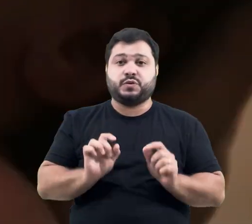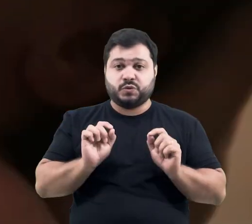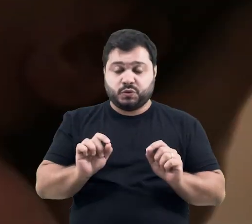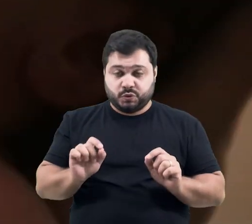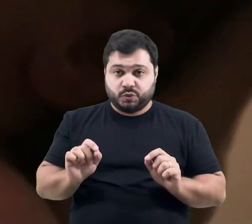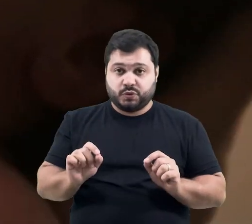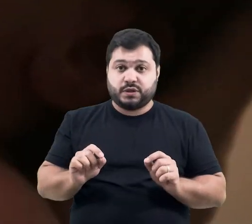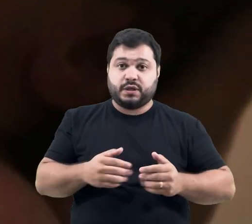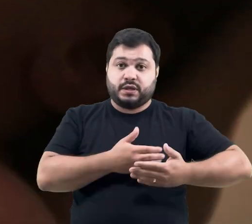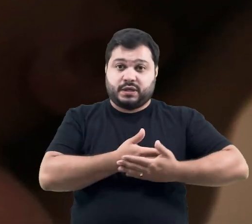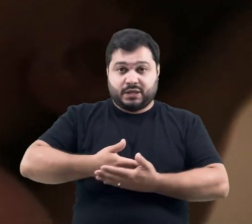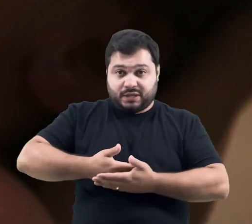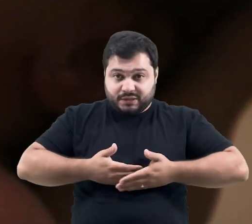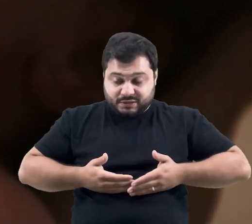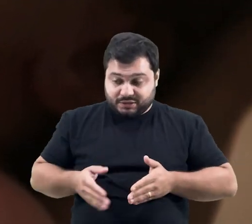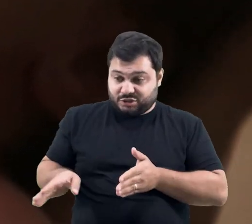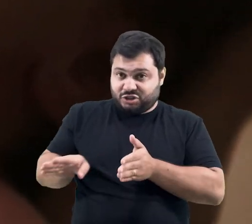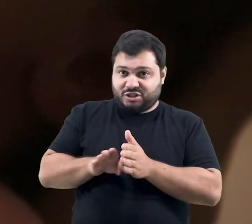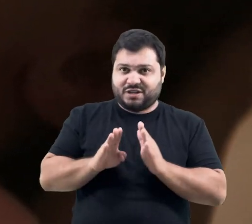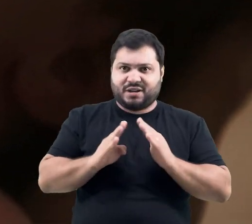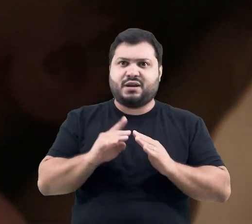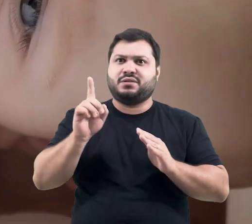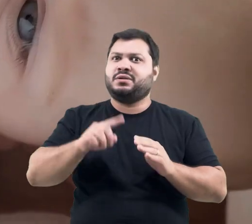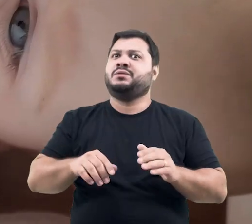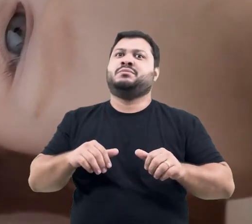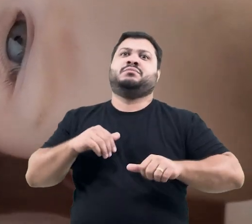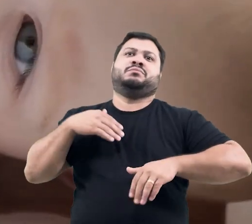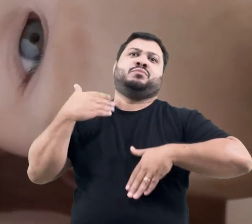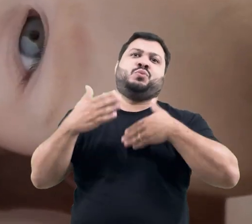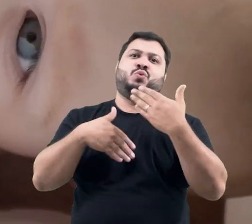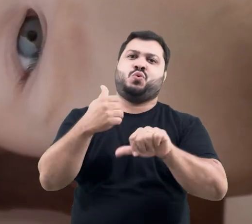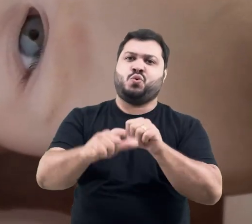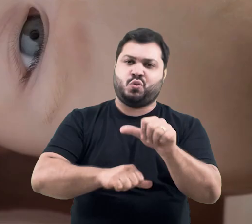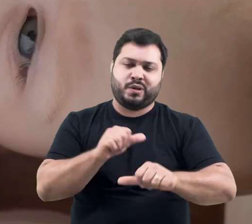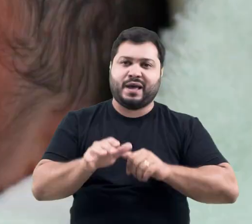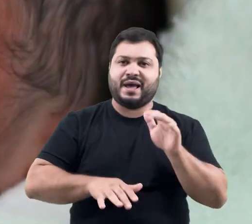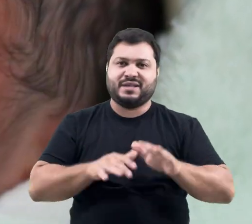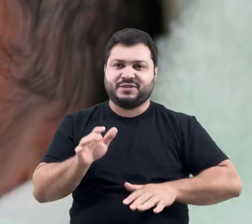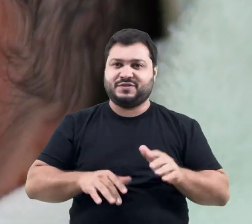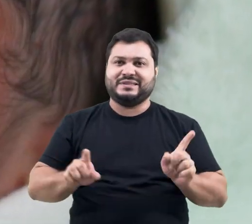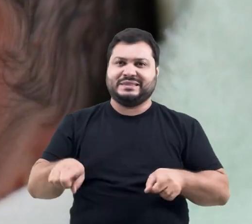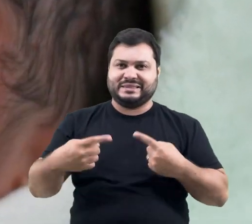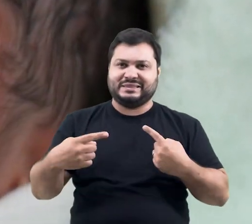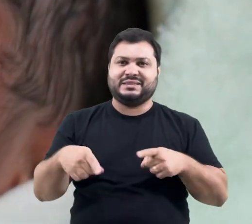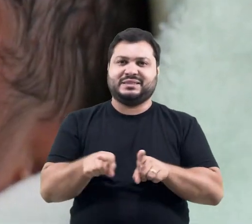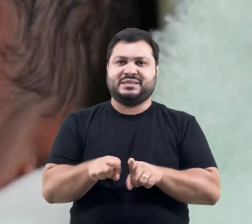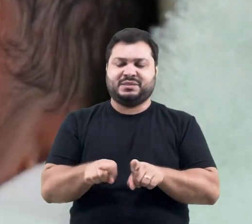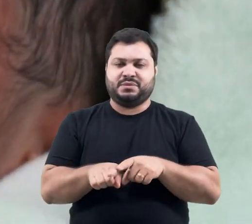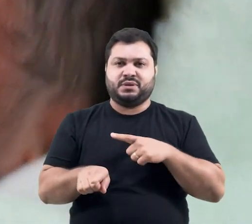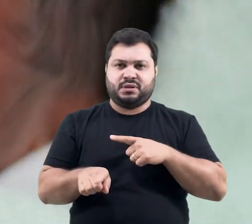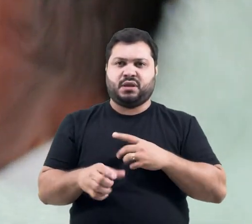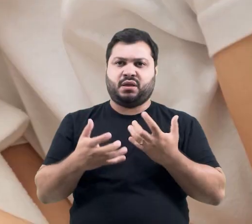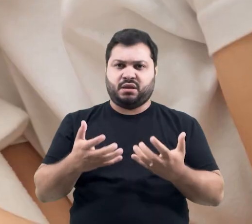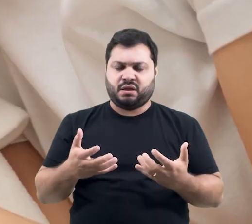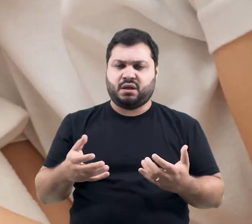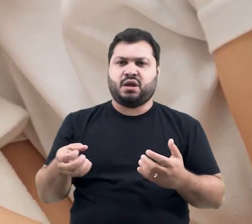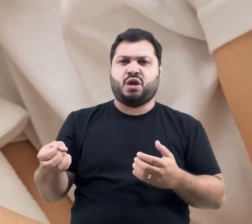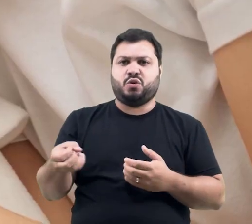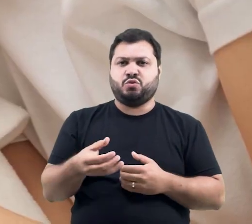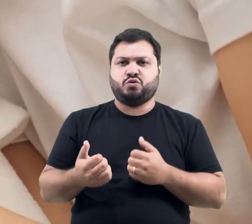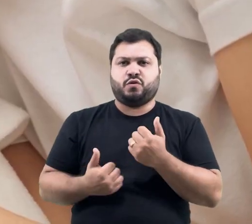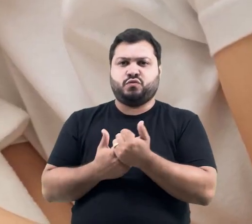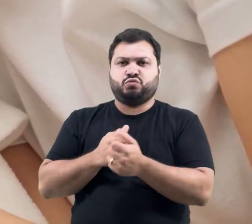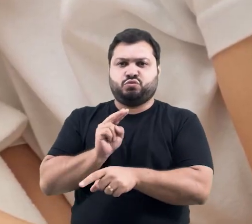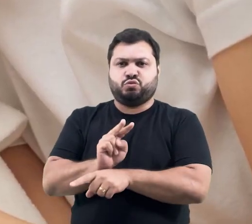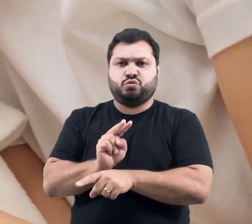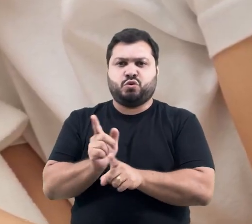O fato é que a chegada de uma criança ao lar é algo transformador, por vezes desafiador, e requer